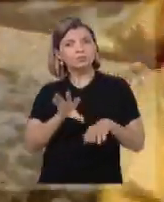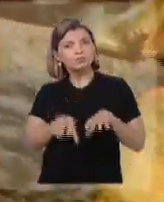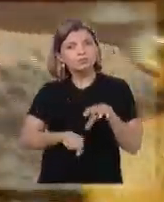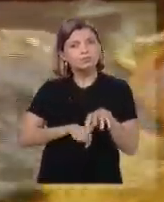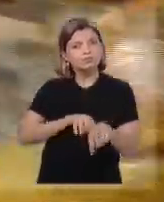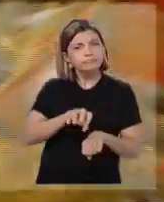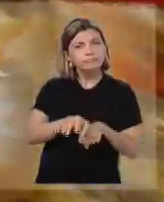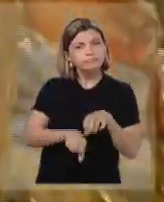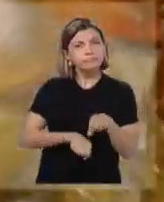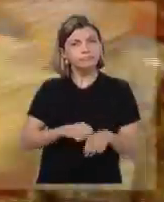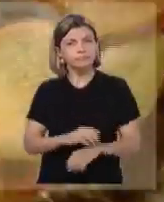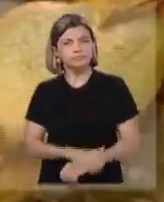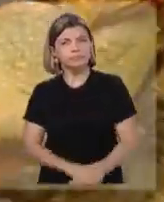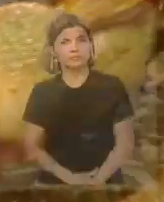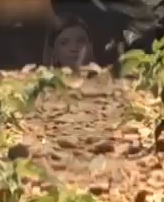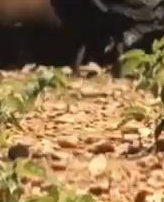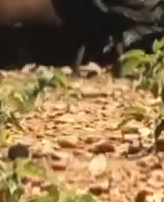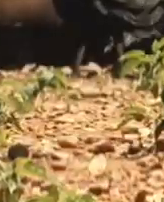outros seres vivos.